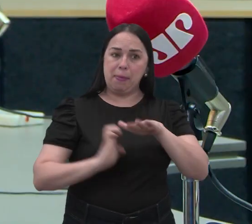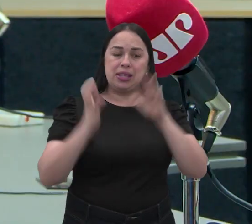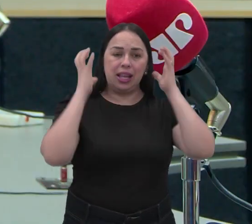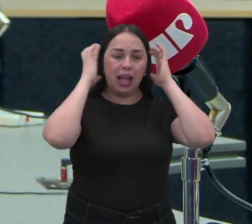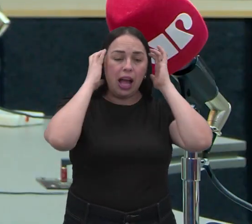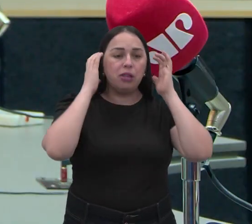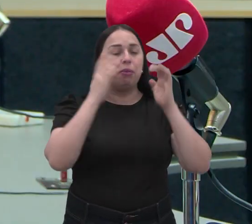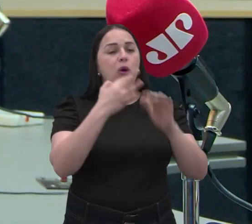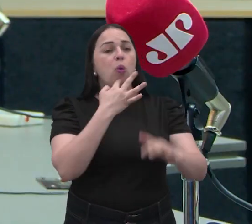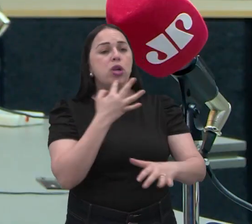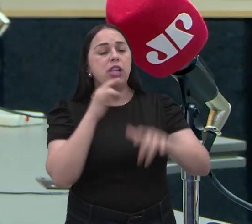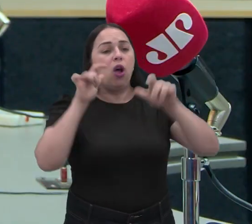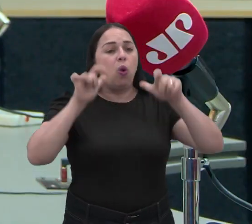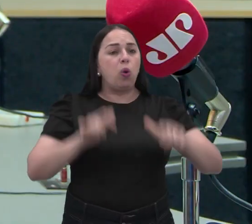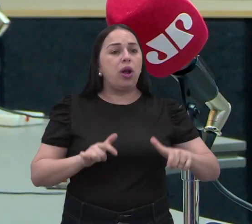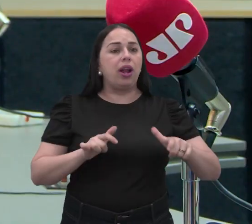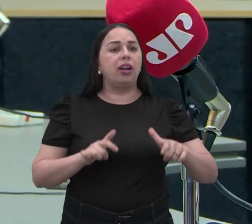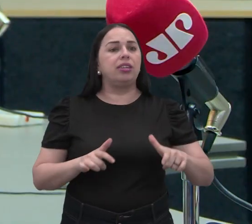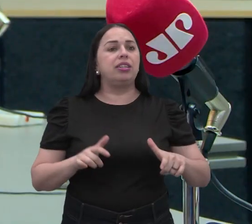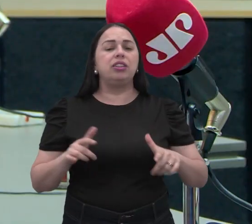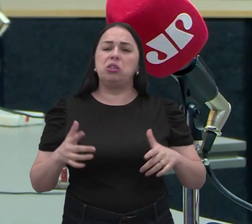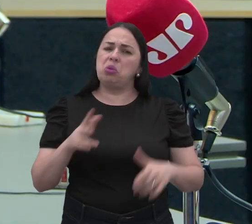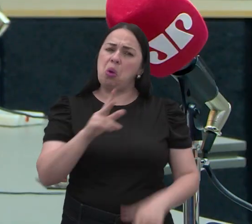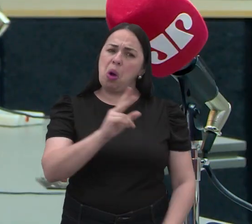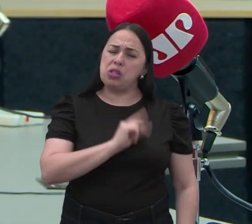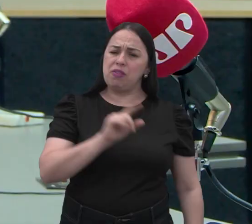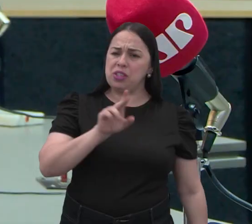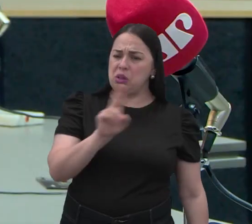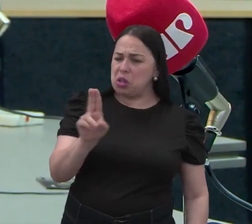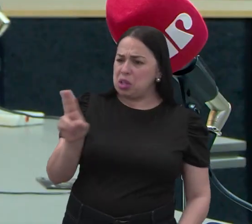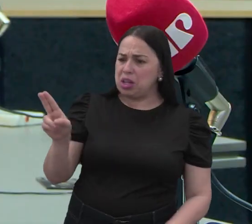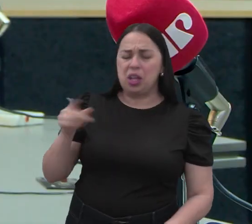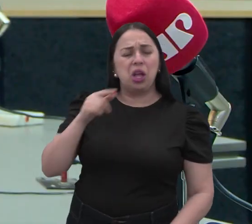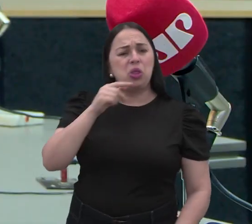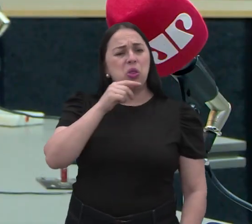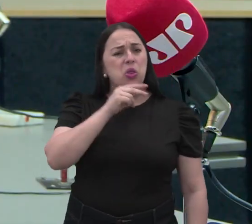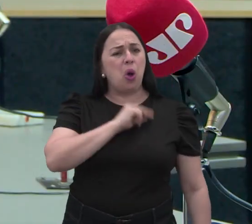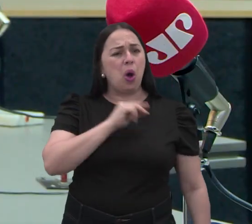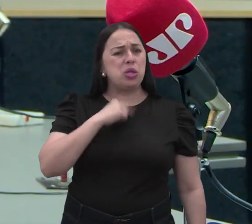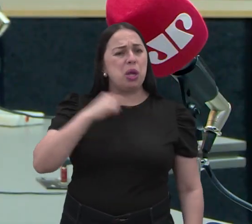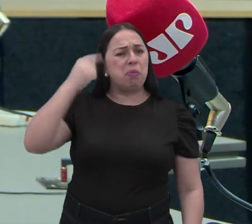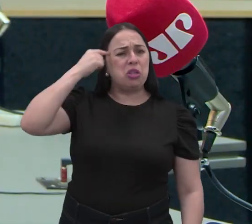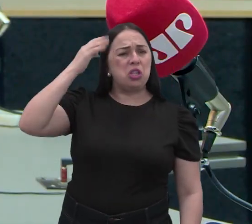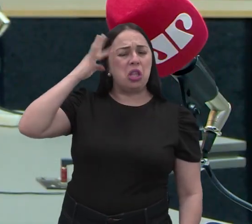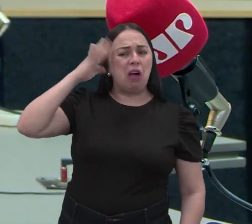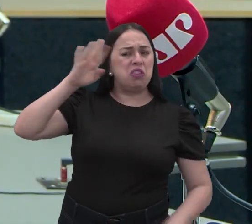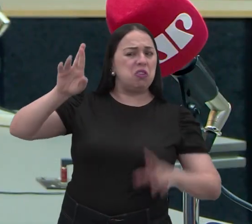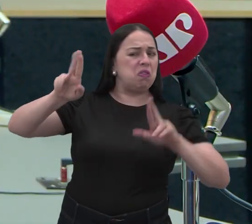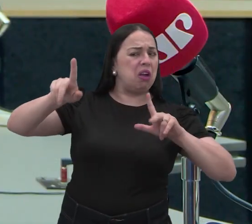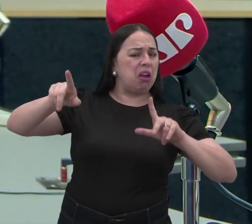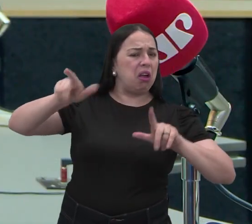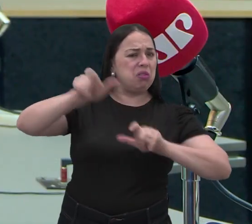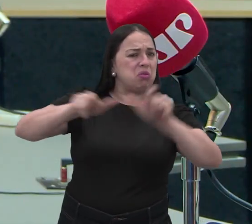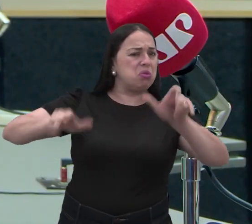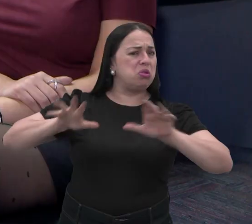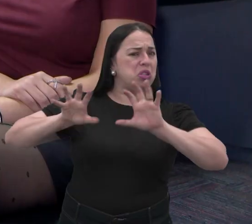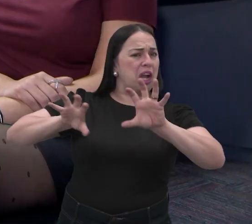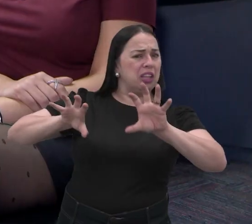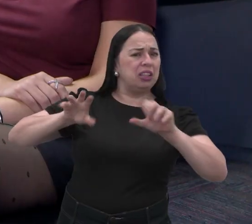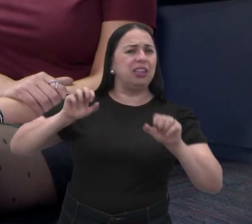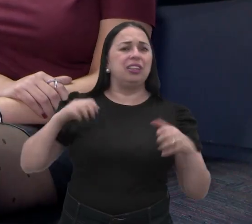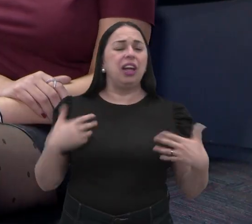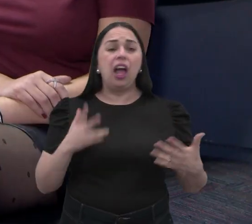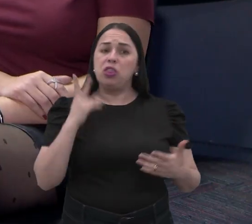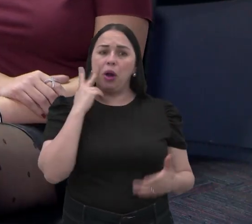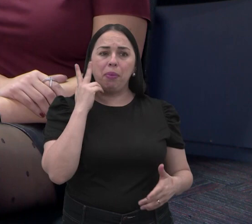ou para conhecer o estúdio e era com todos os locutores. Ah, você que é fulano? Nossa, você que é fulano? Poxa, eu imaginava você um pouco diferente, né?